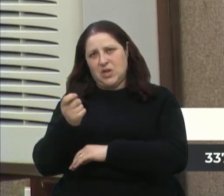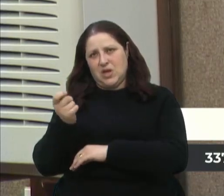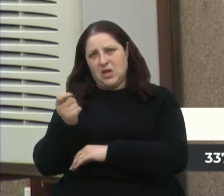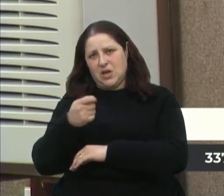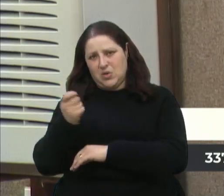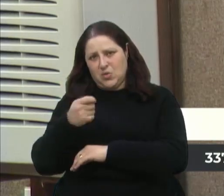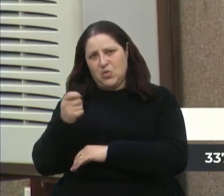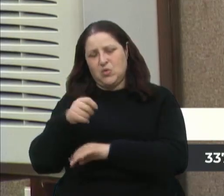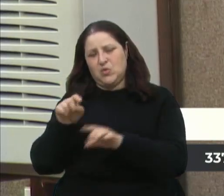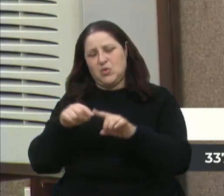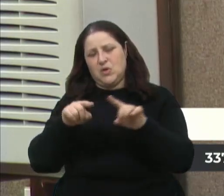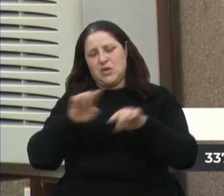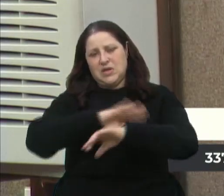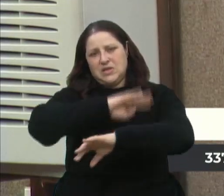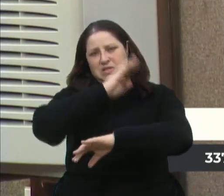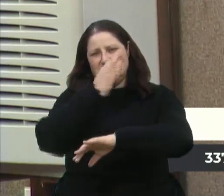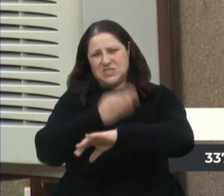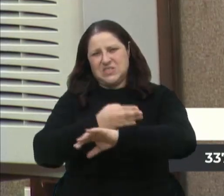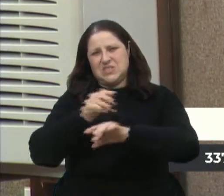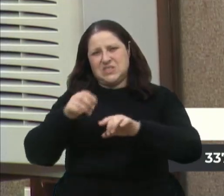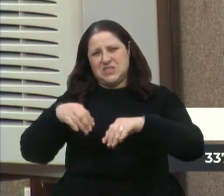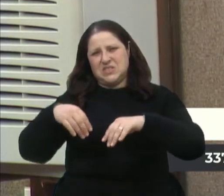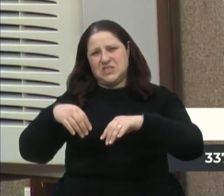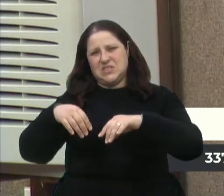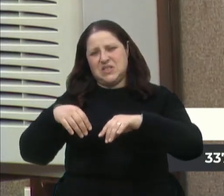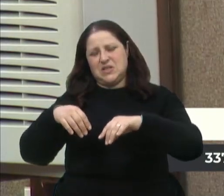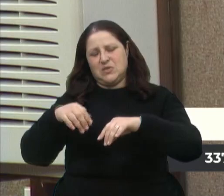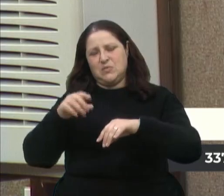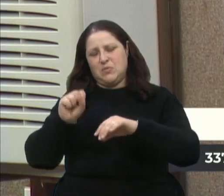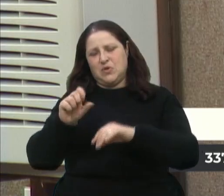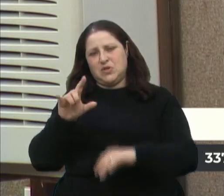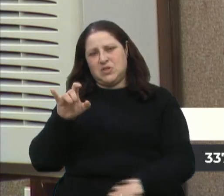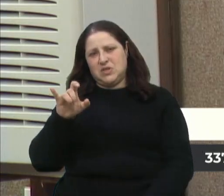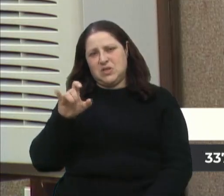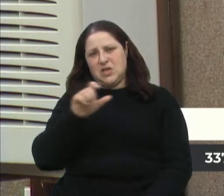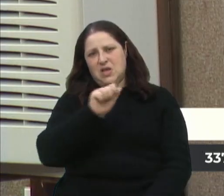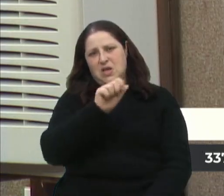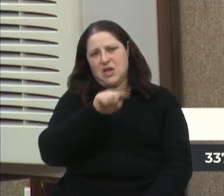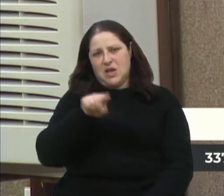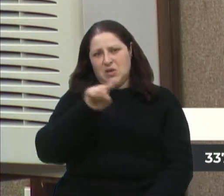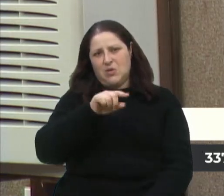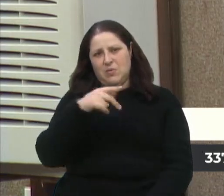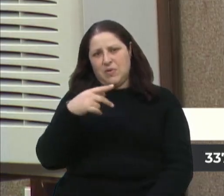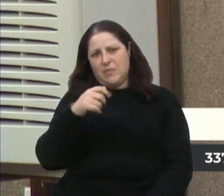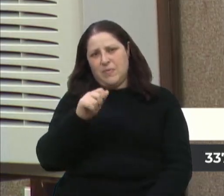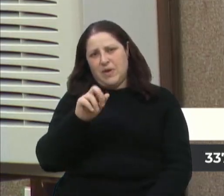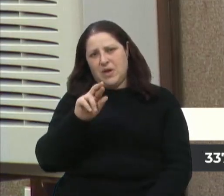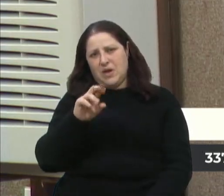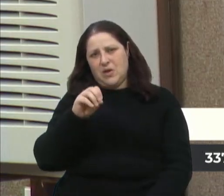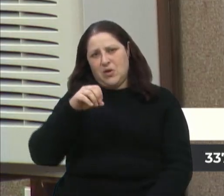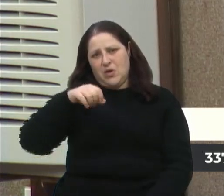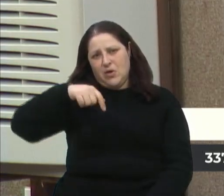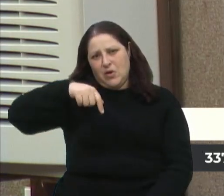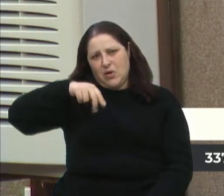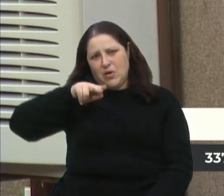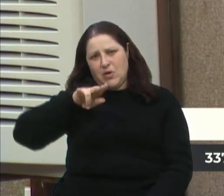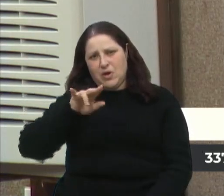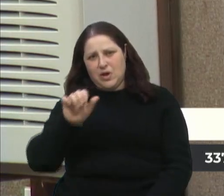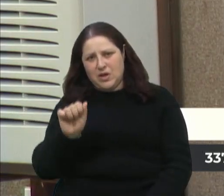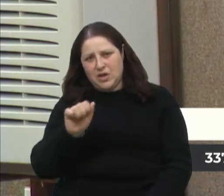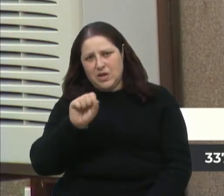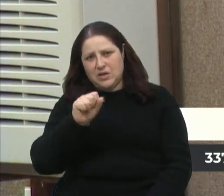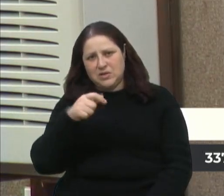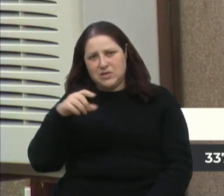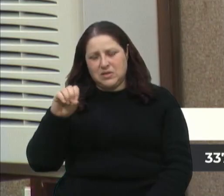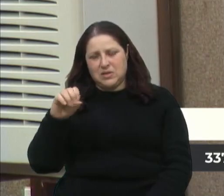Pelegrino. Maiores informações, então, no Instagram da paróquia, né, @paróquia São Pelegrino. E aproveitar, né, já que é a última sessão, nós não